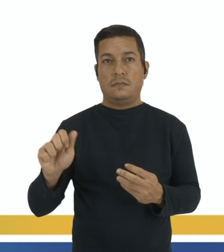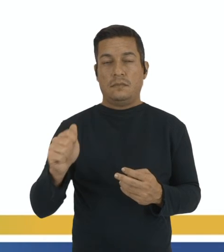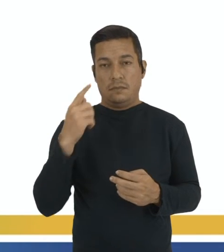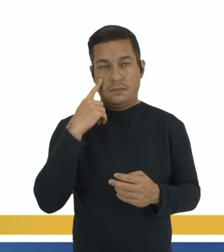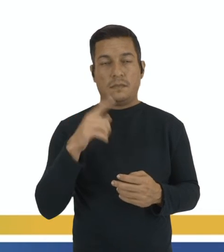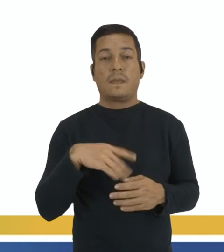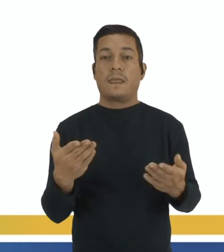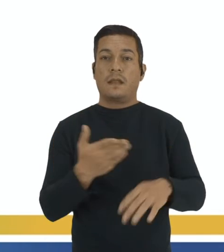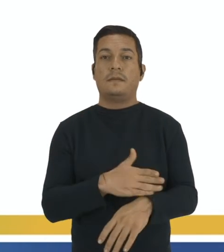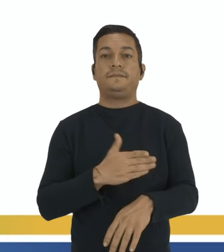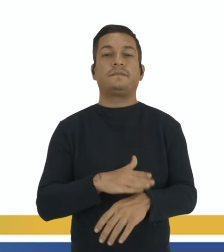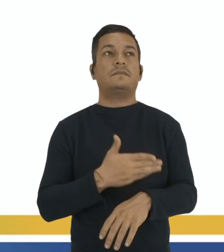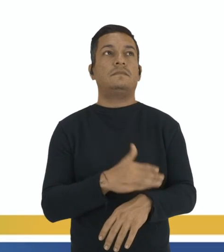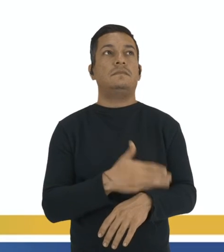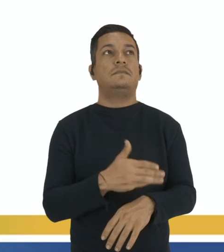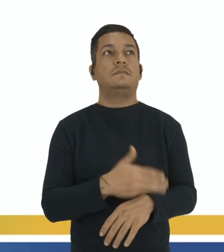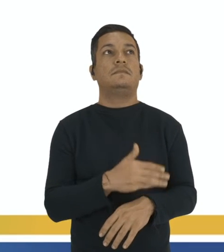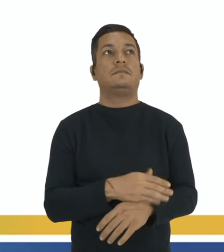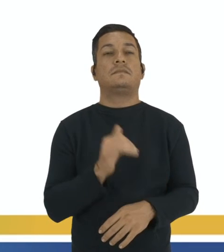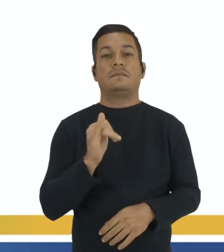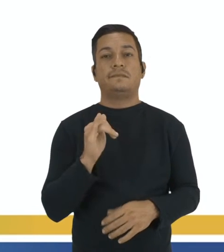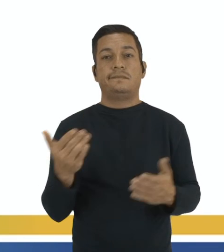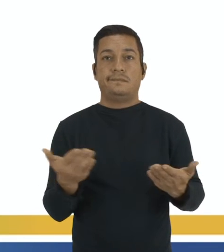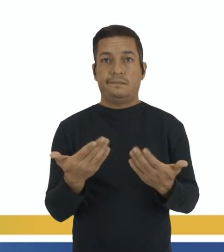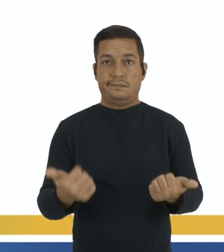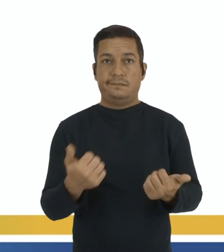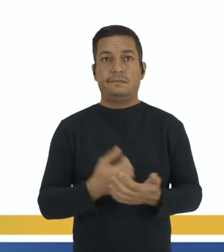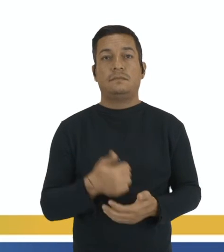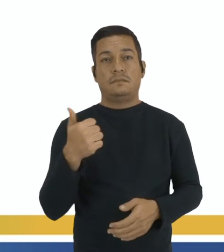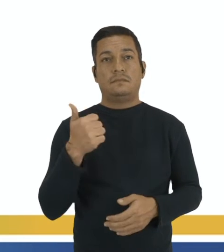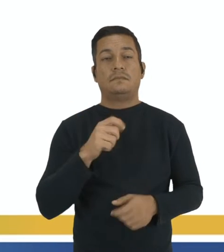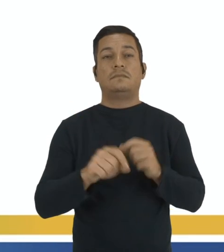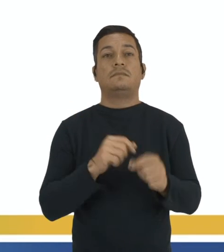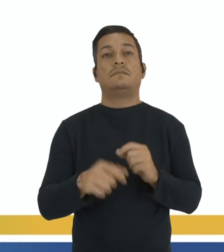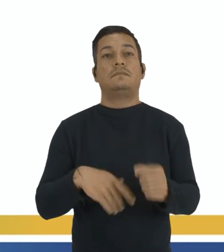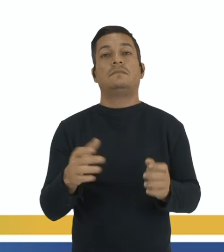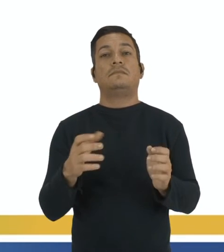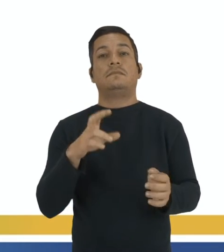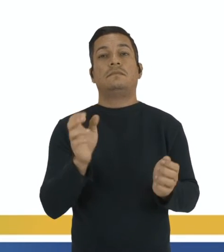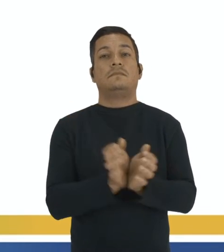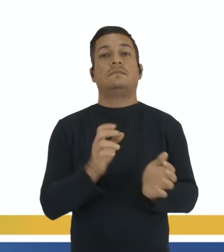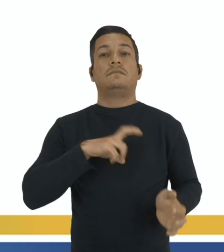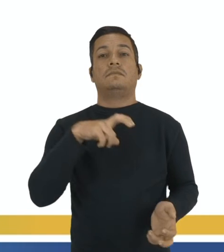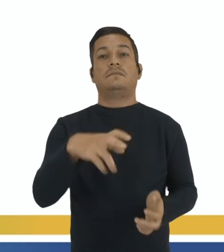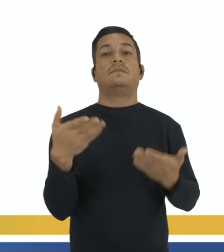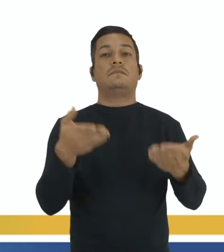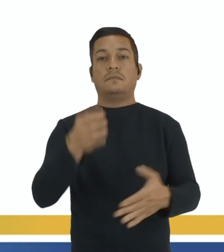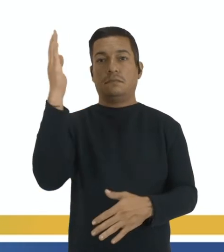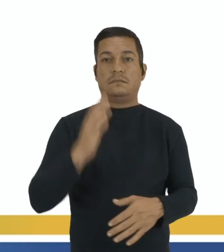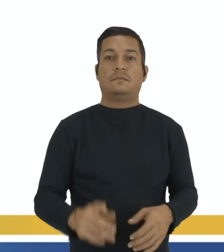nós vamos treinar um pouquinho tudo que foi falado hoje, certo? Então, a primeira questão é o quê? Os portugueses chegaram ao